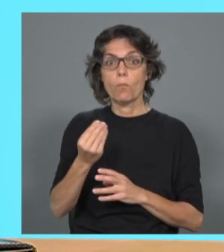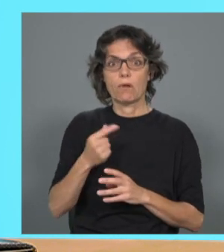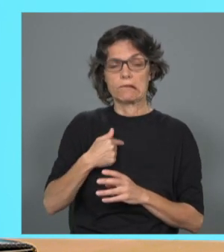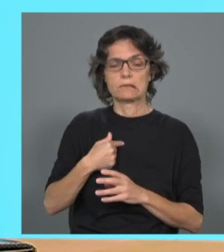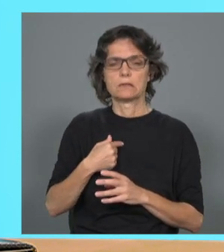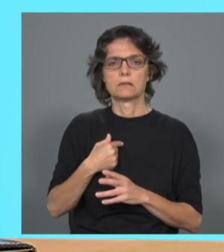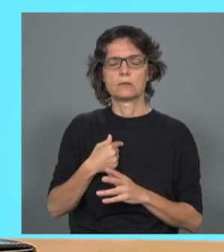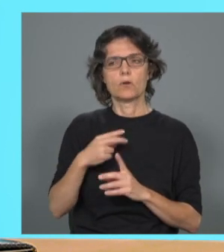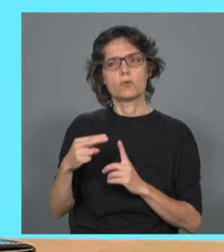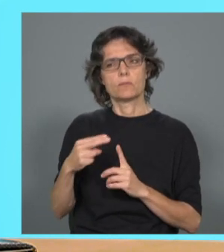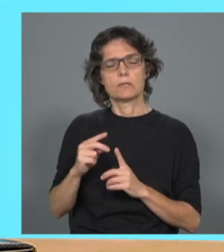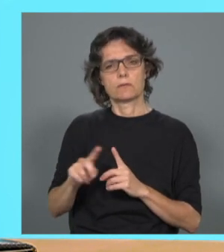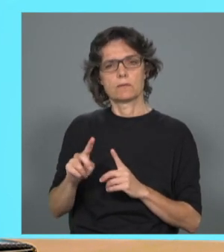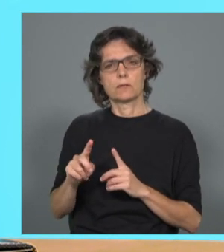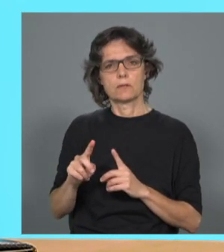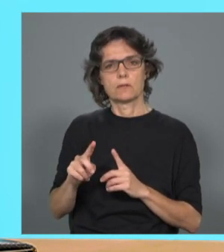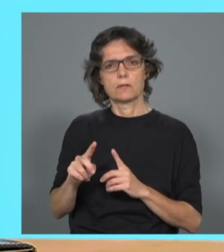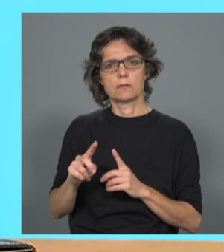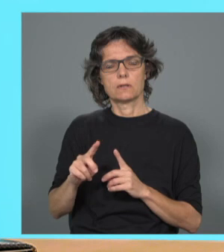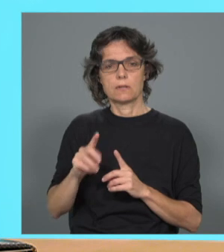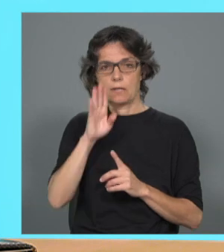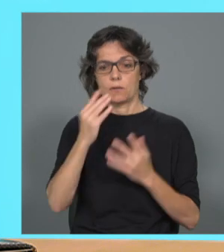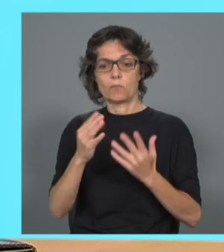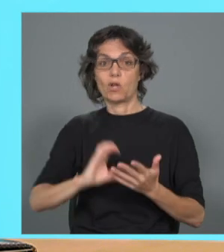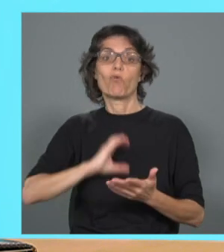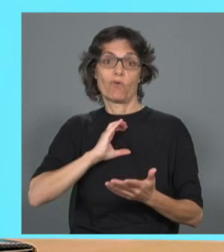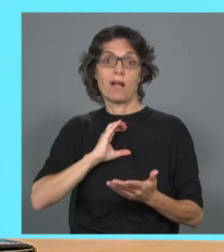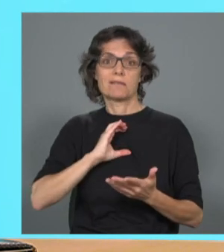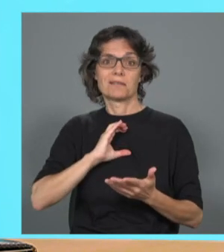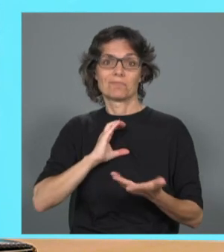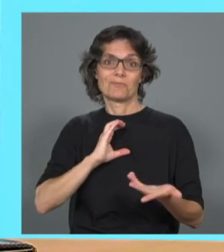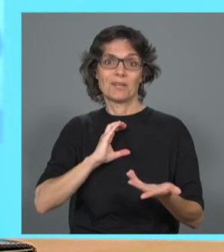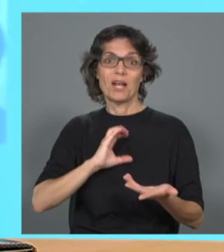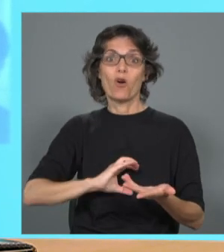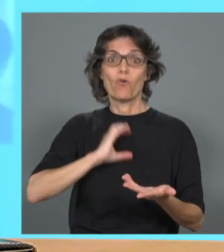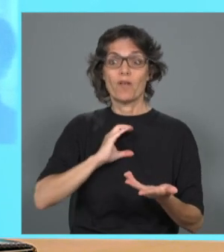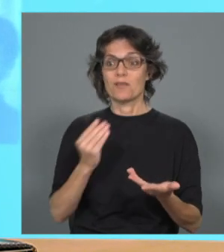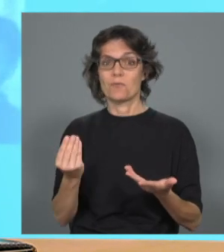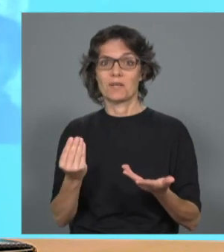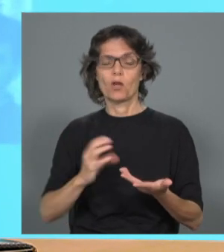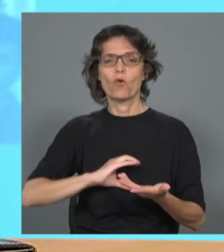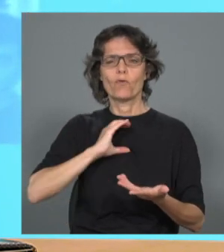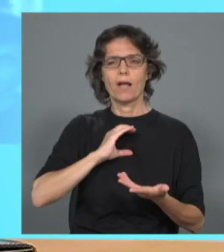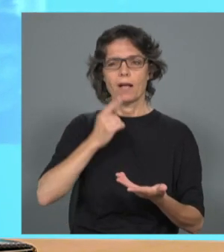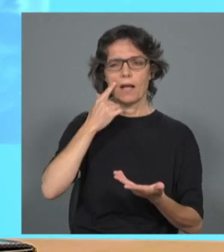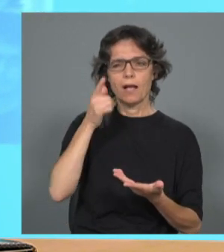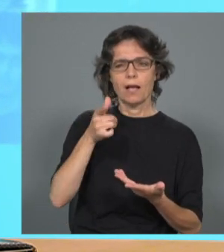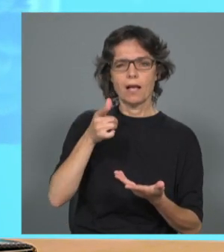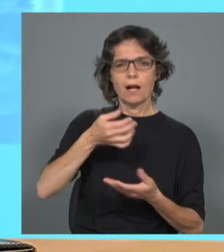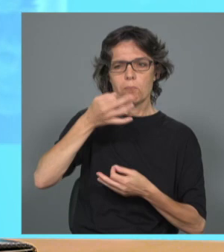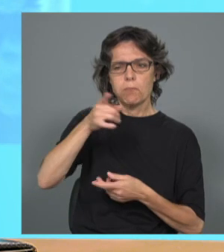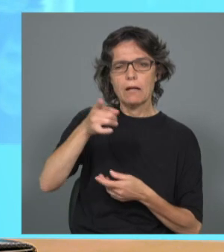perspectiva completamente diferente da confiança, não é? A confiança, o acreditar nas potencialidades do outro, não